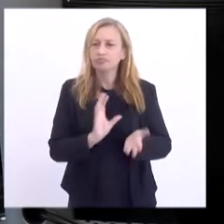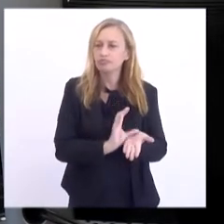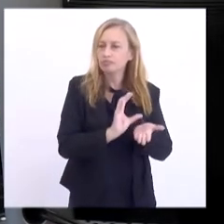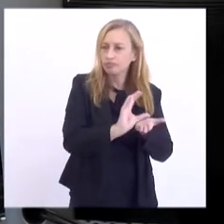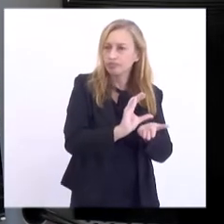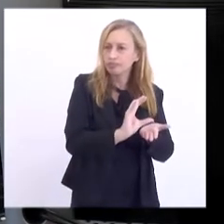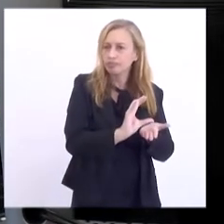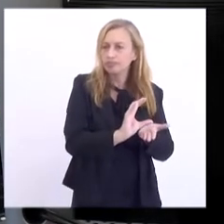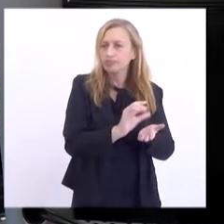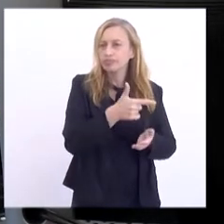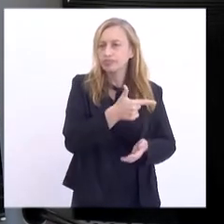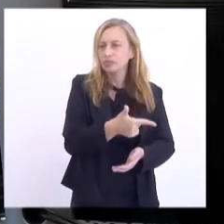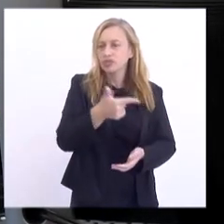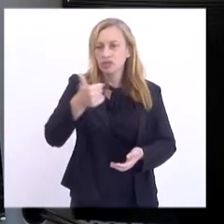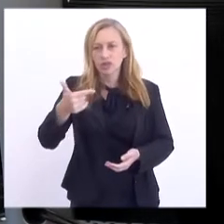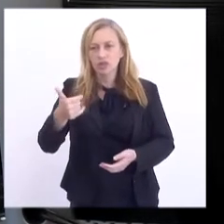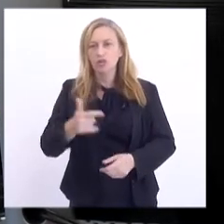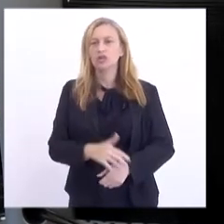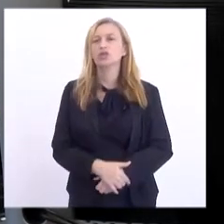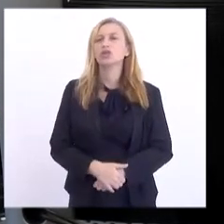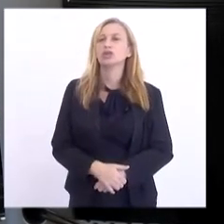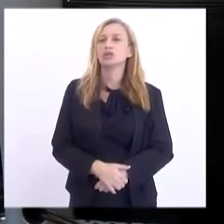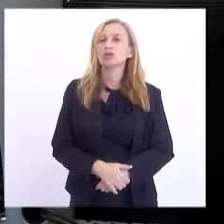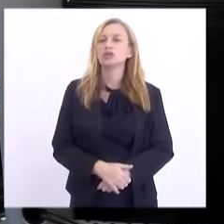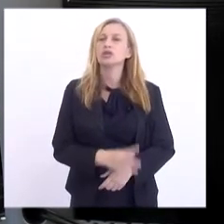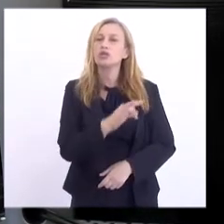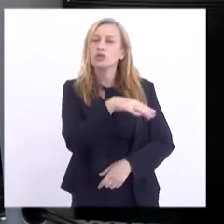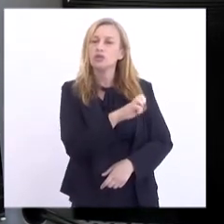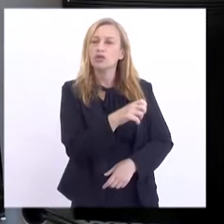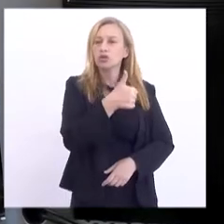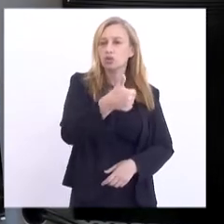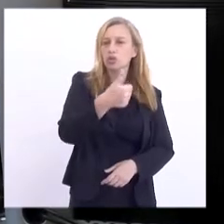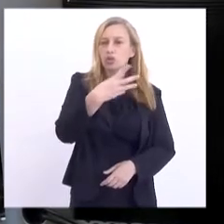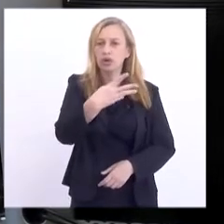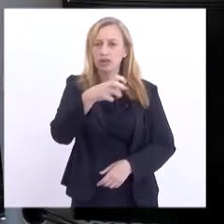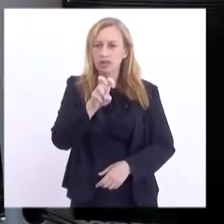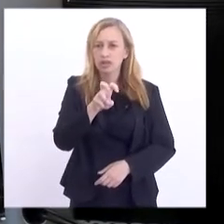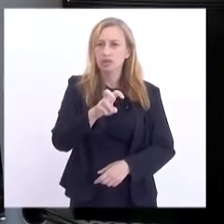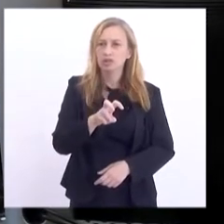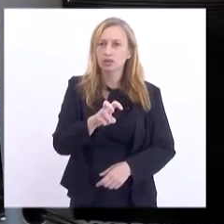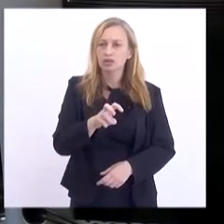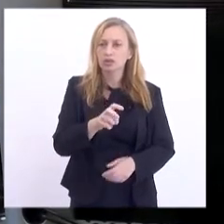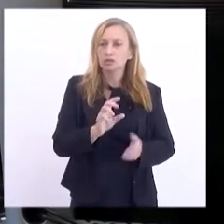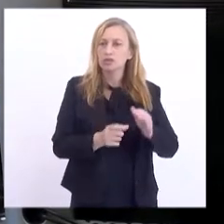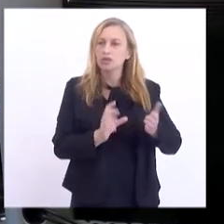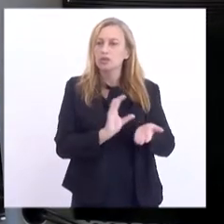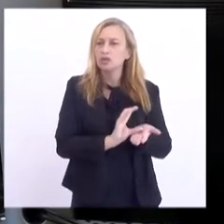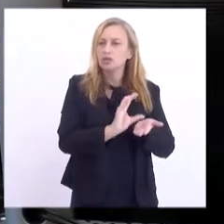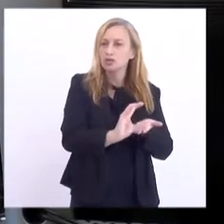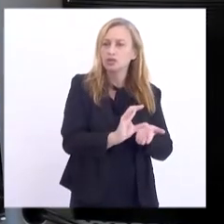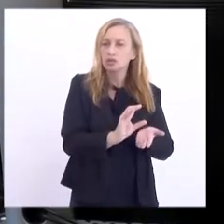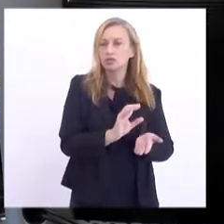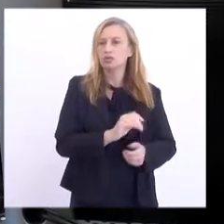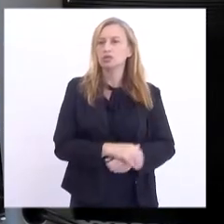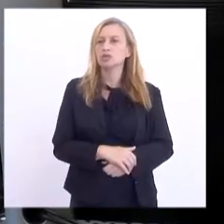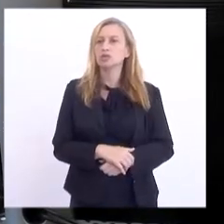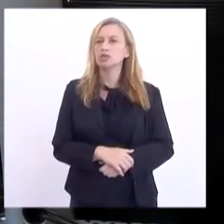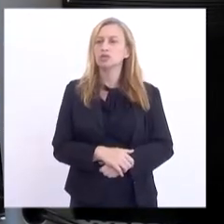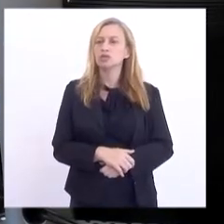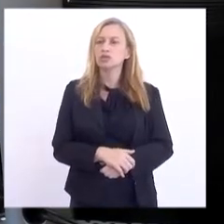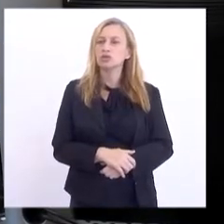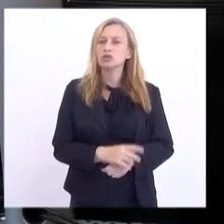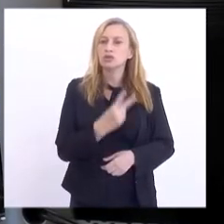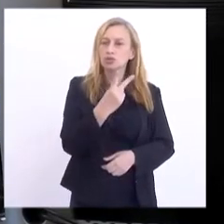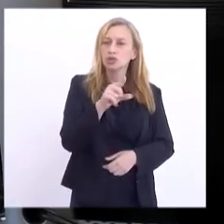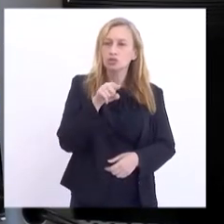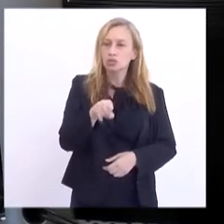orçamento de 22 né para fonte 145 de recursos da concessão a dotação